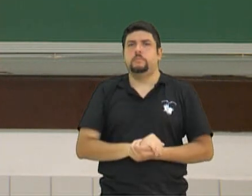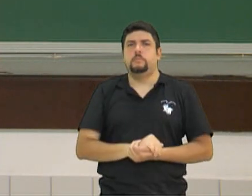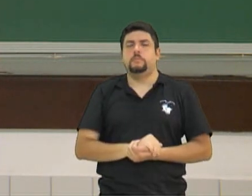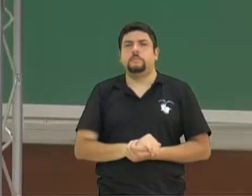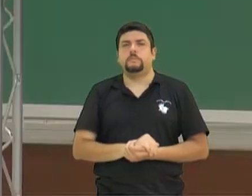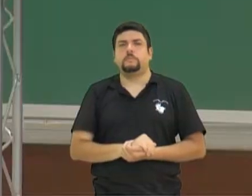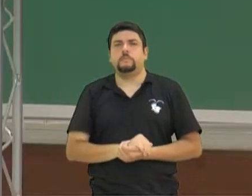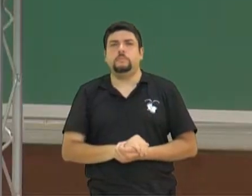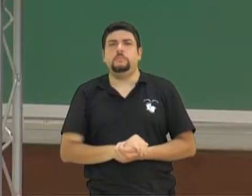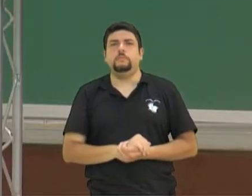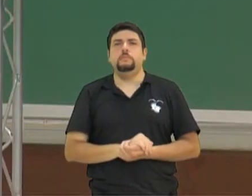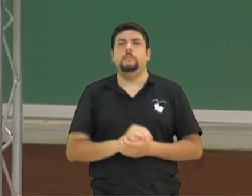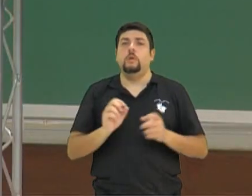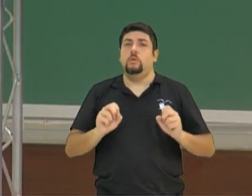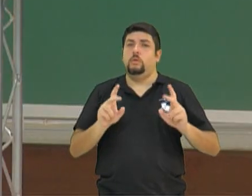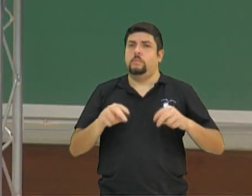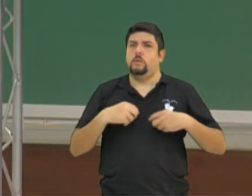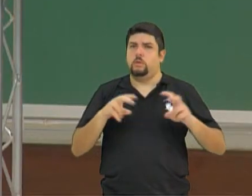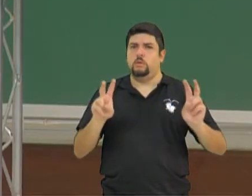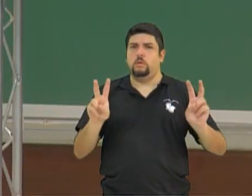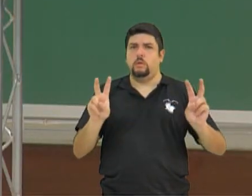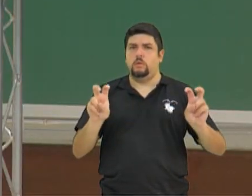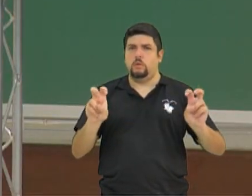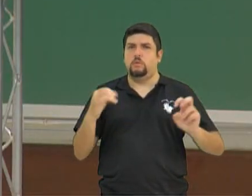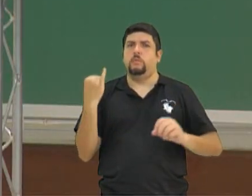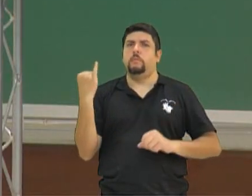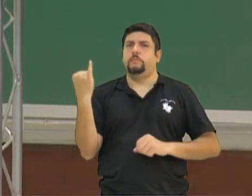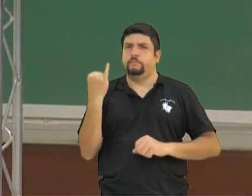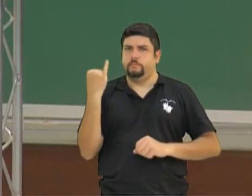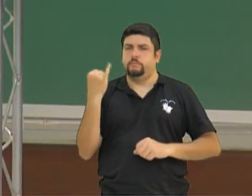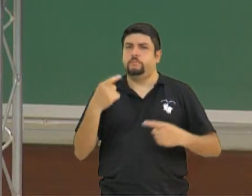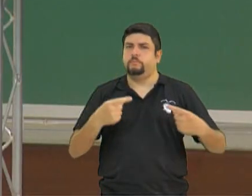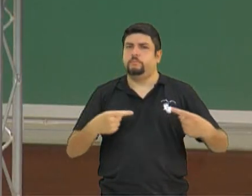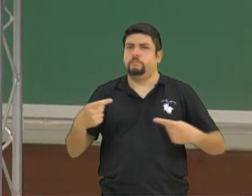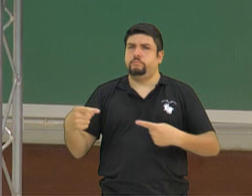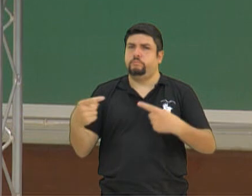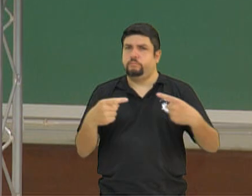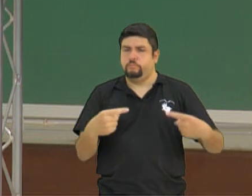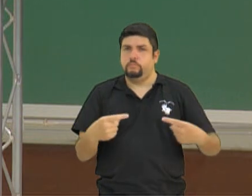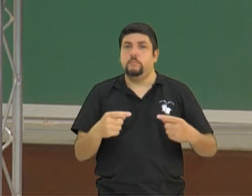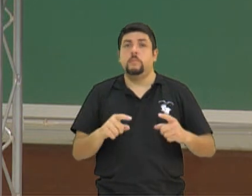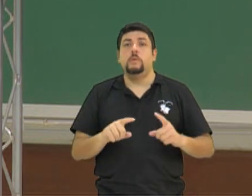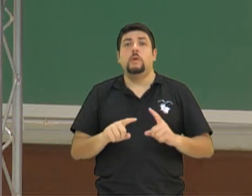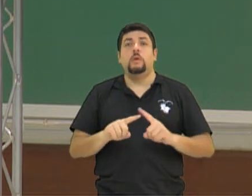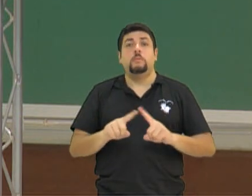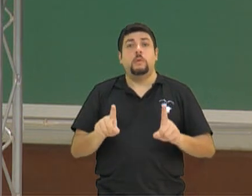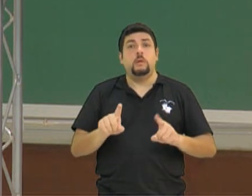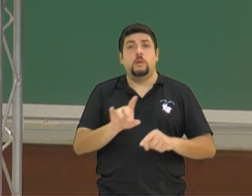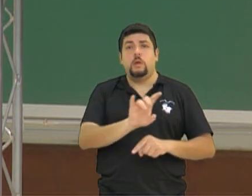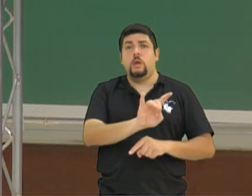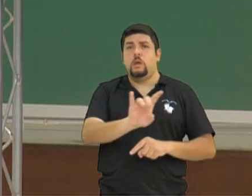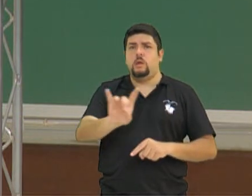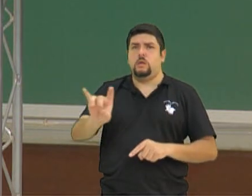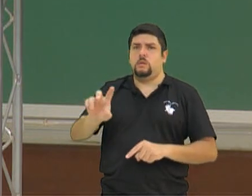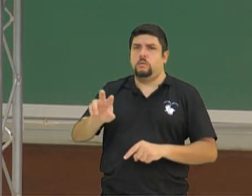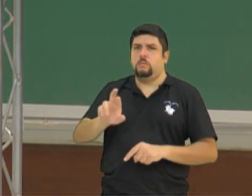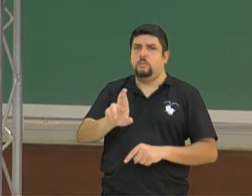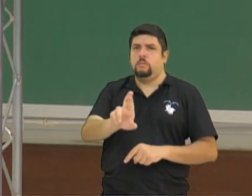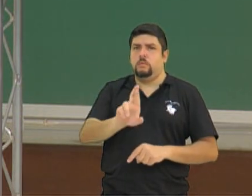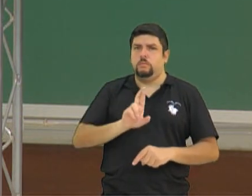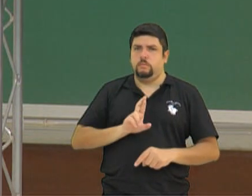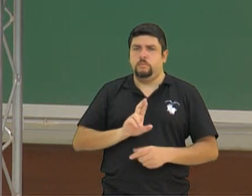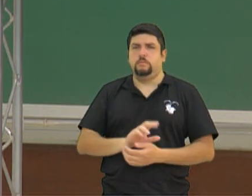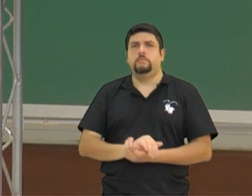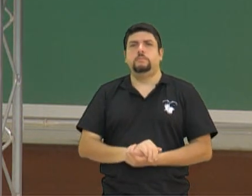Esse, sem sombra de dúvida, é um assunto muito importante de ser debatido, né, gente? Mas cada um com a sua resposta. Let's move on. Vamos